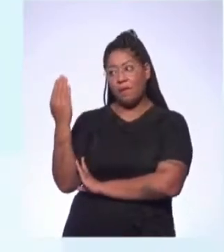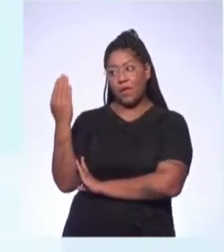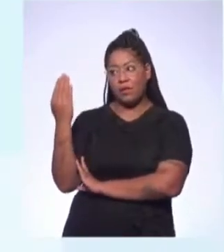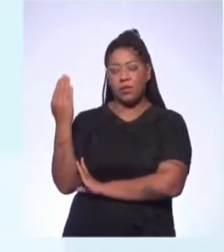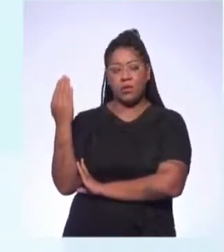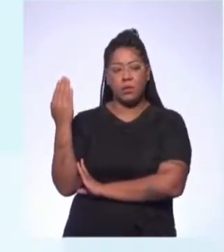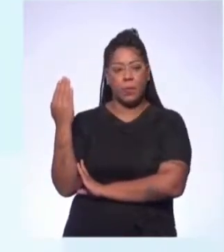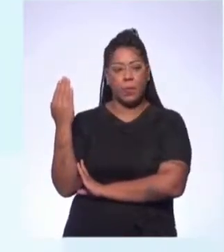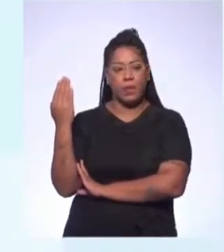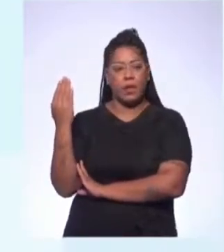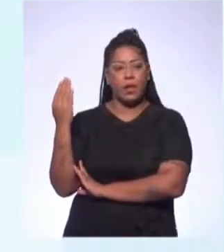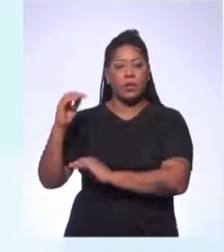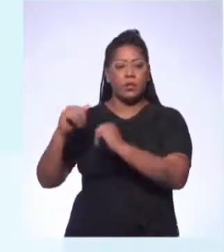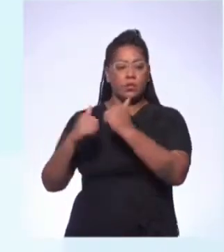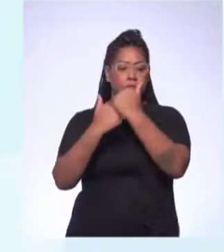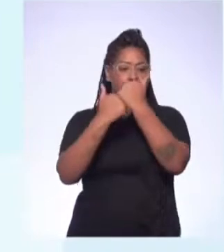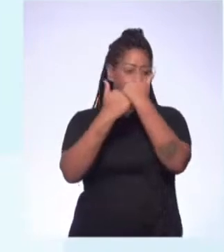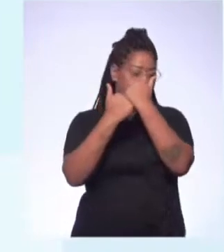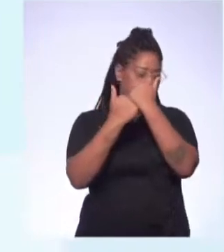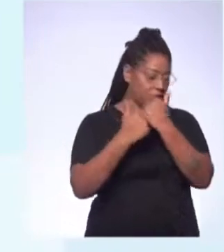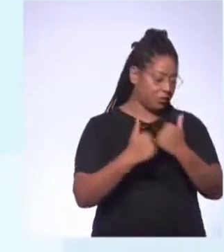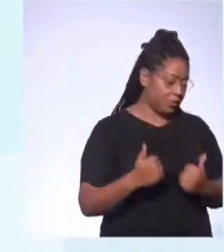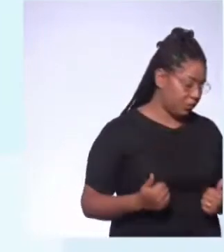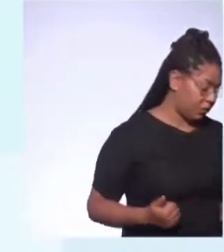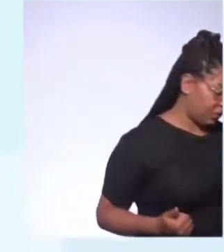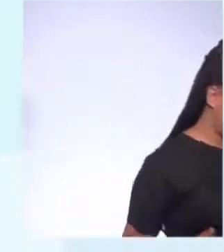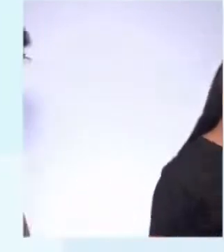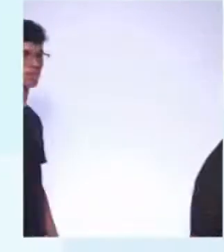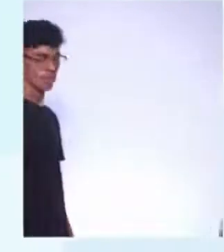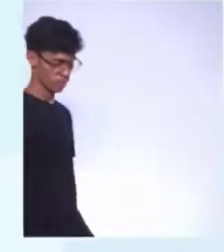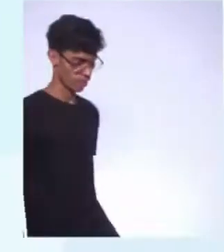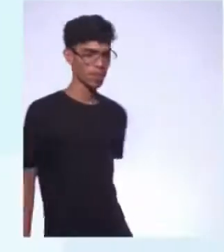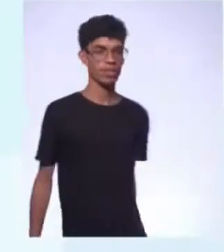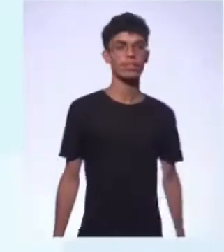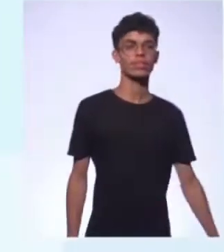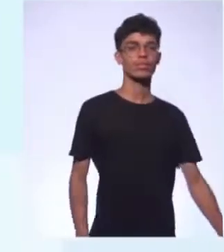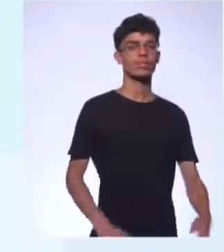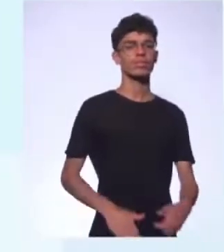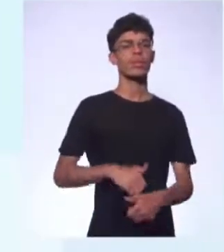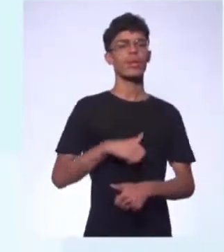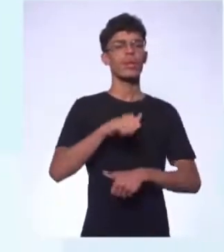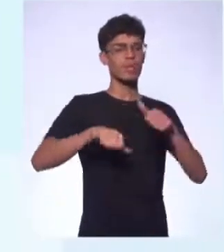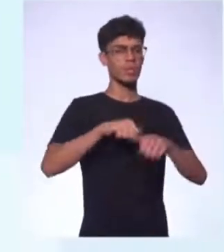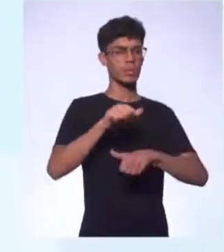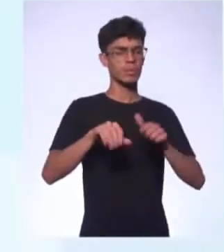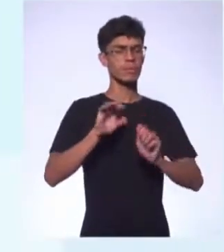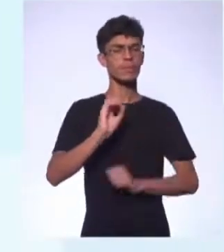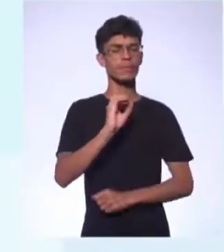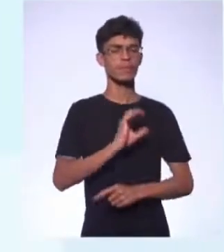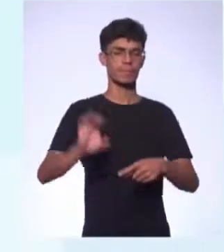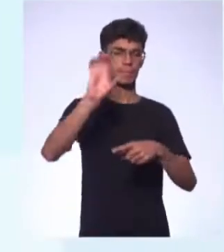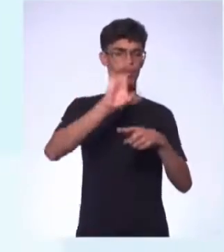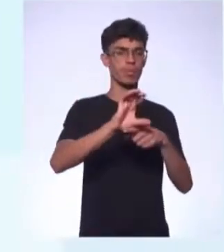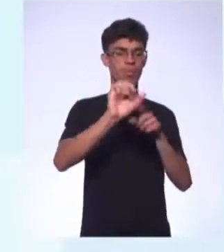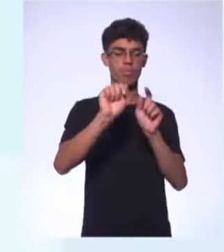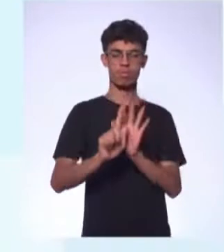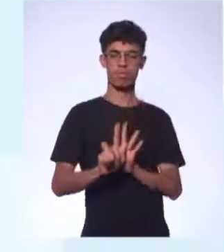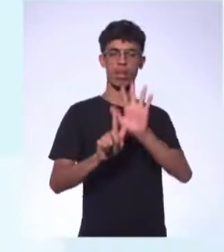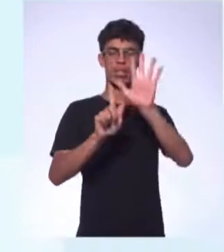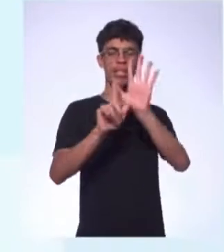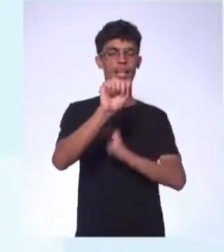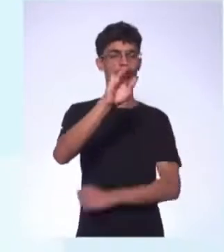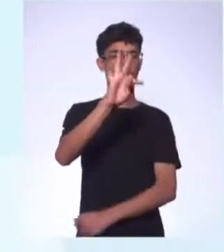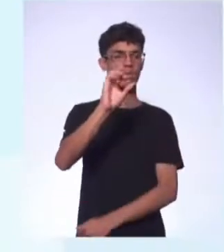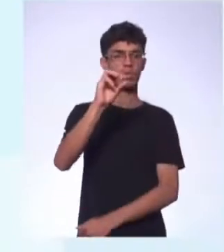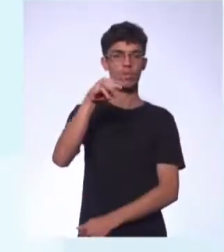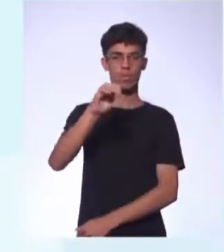gás carbônico. O que muda aqui é que no gás carbônico temos um átomo a